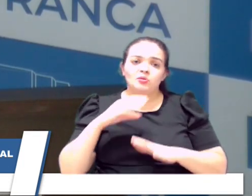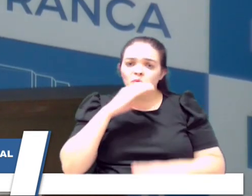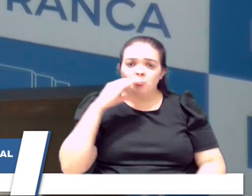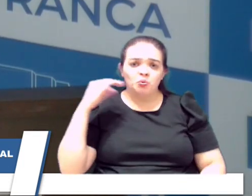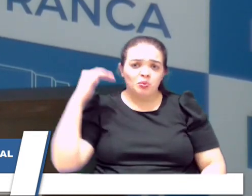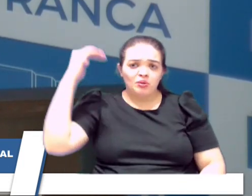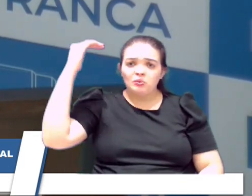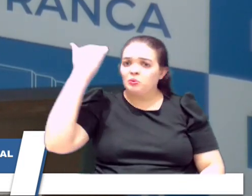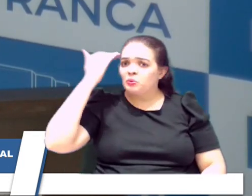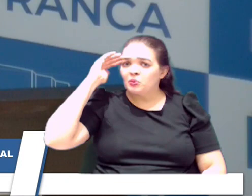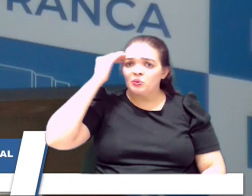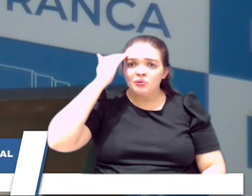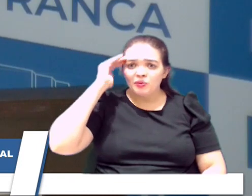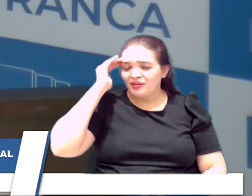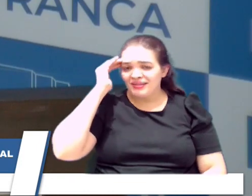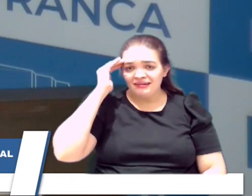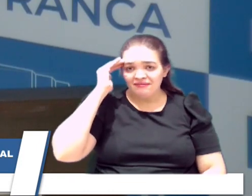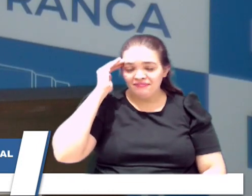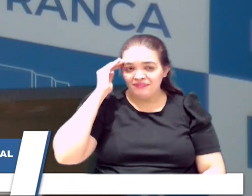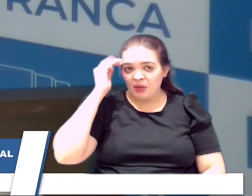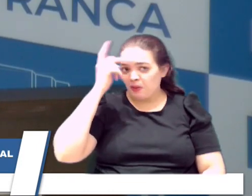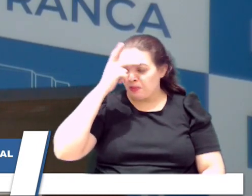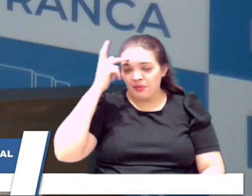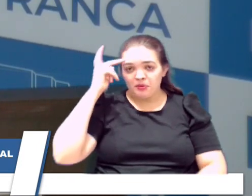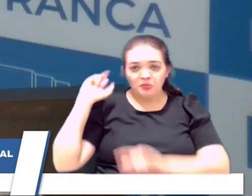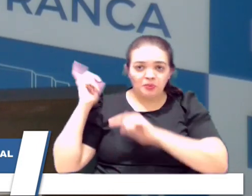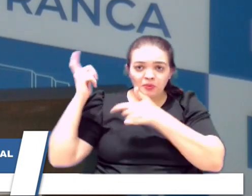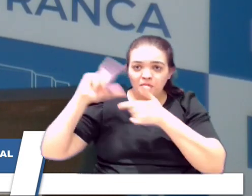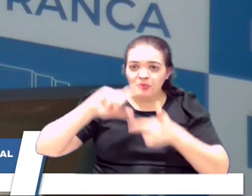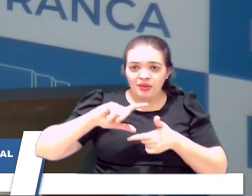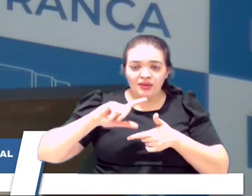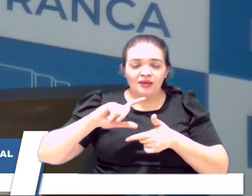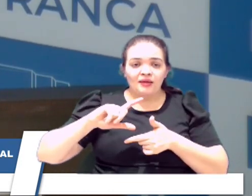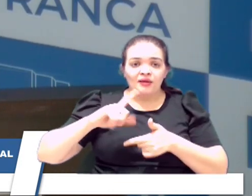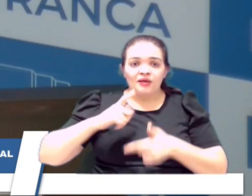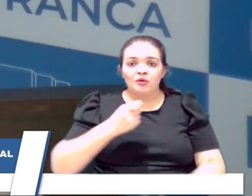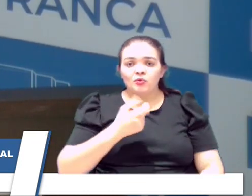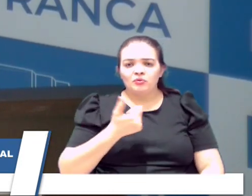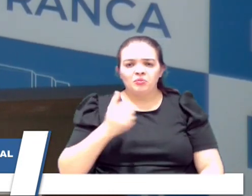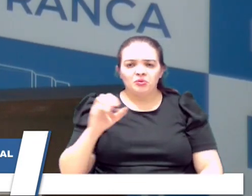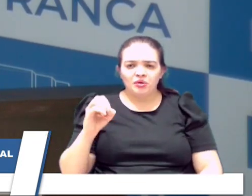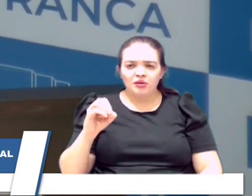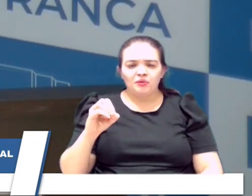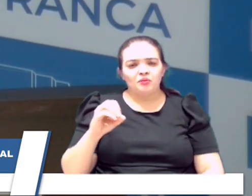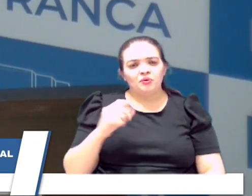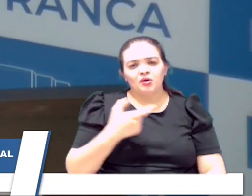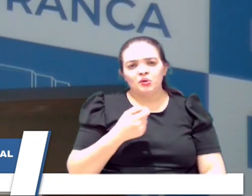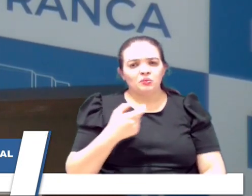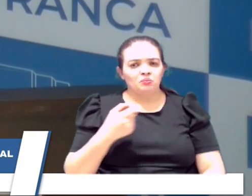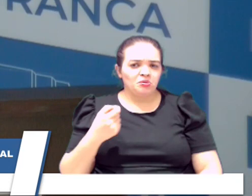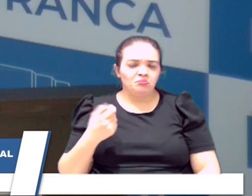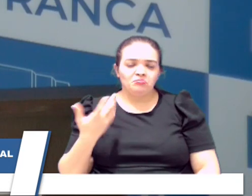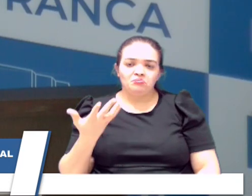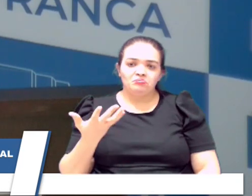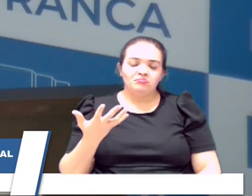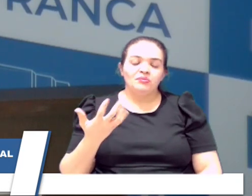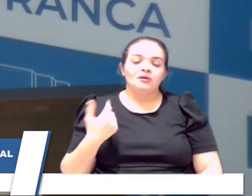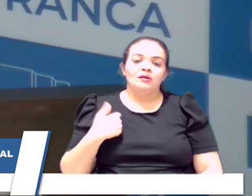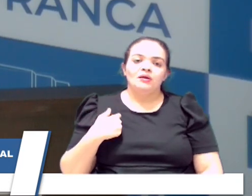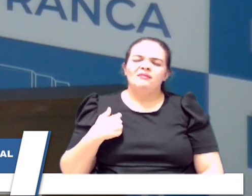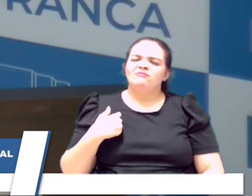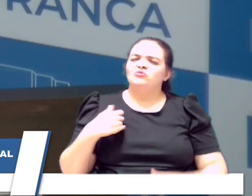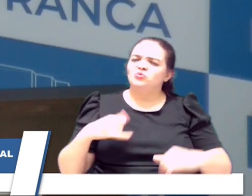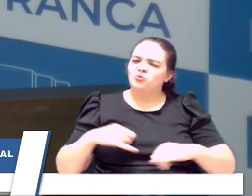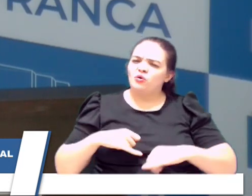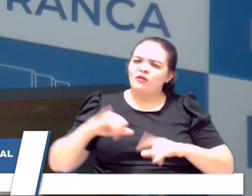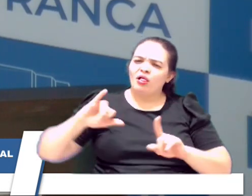isso. Para alguém da época conservadora, da primeira década de 2010, de 2000 e tal. E eu sofria muito bullying